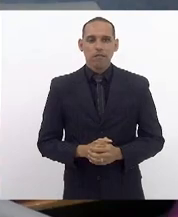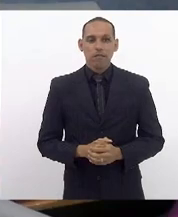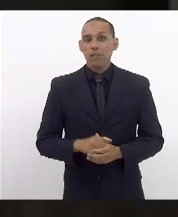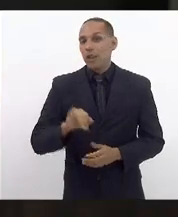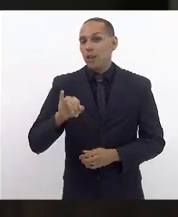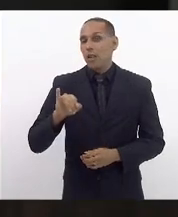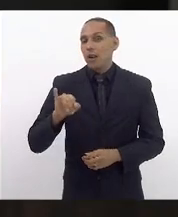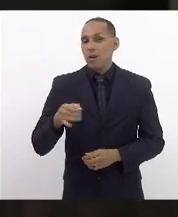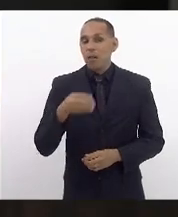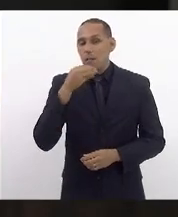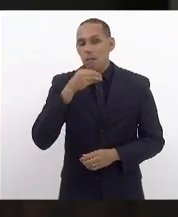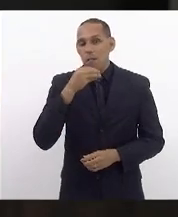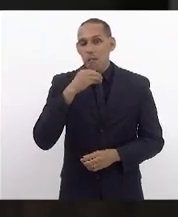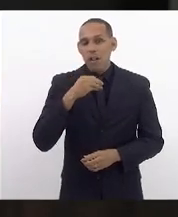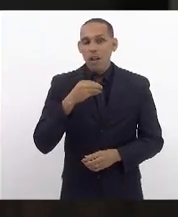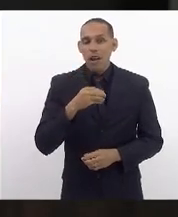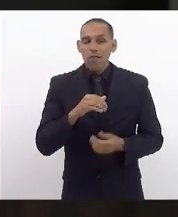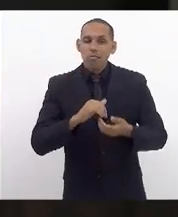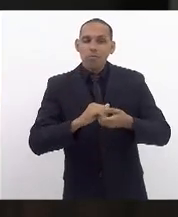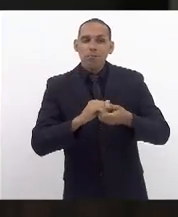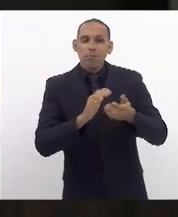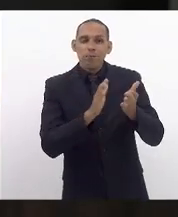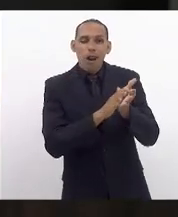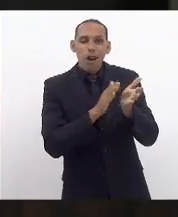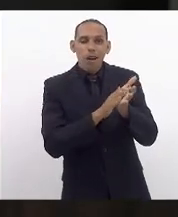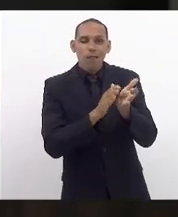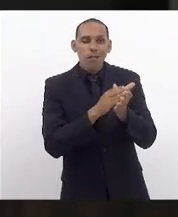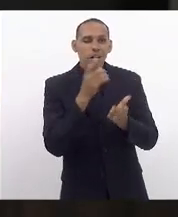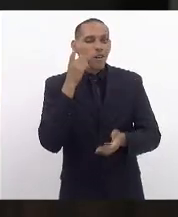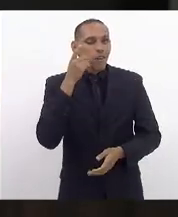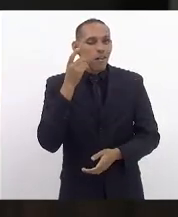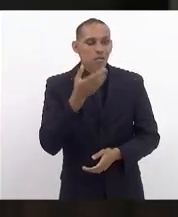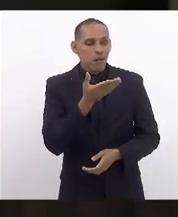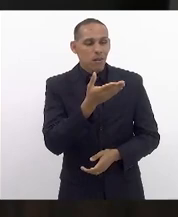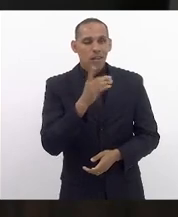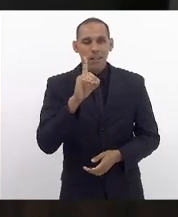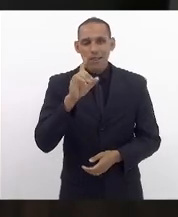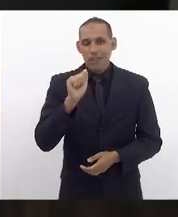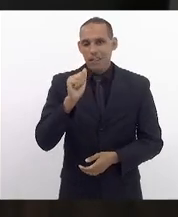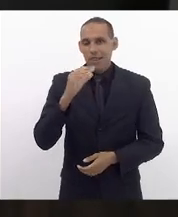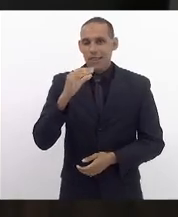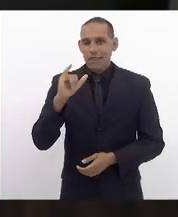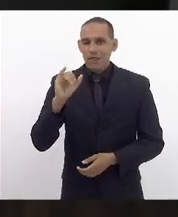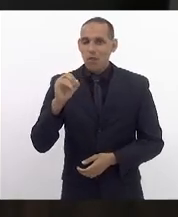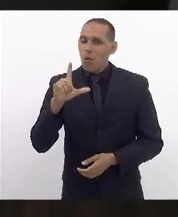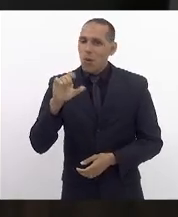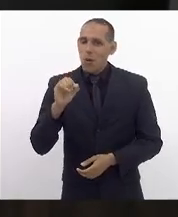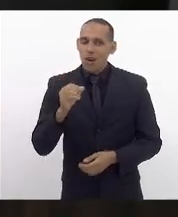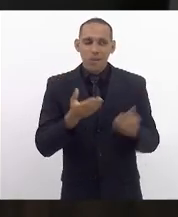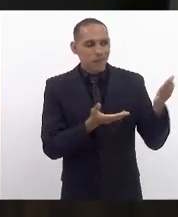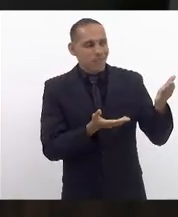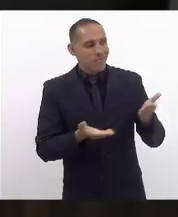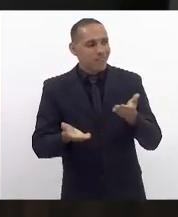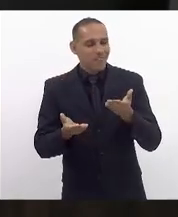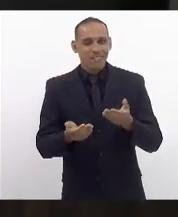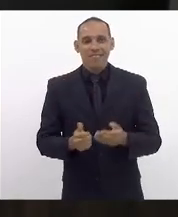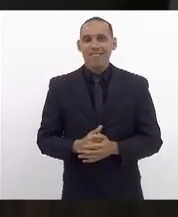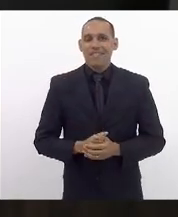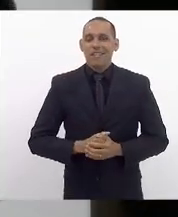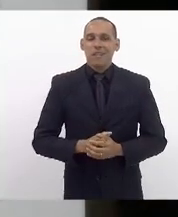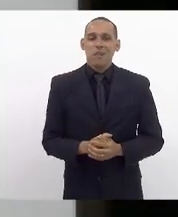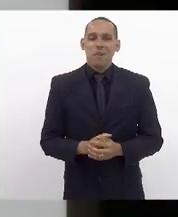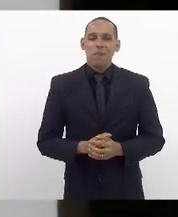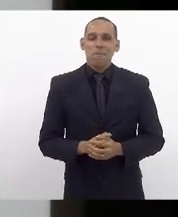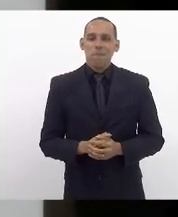Aproveitando a oportunidade de saudar aqui o ex-deputado Daciolo. Seja bem-vindo, meu irmão.